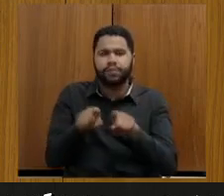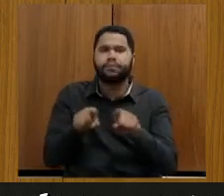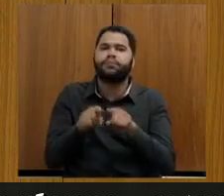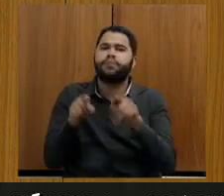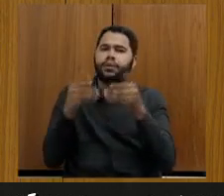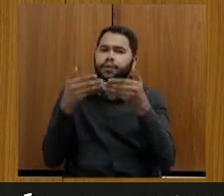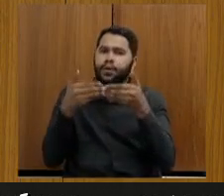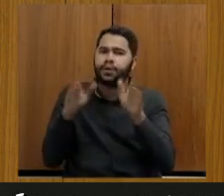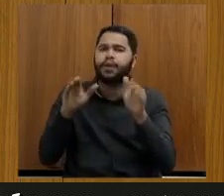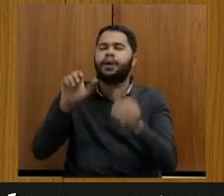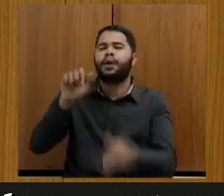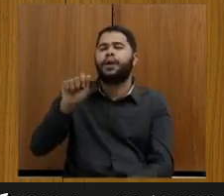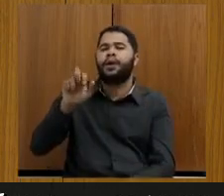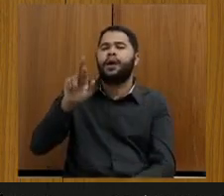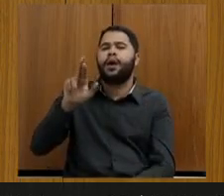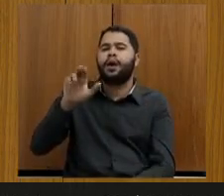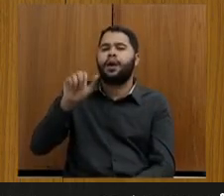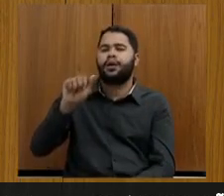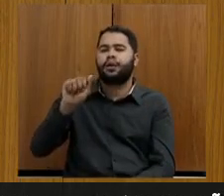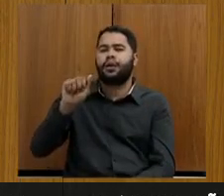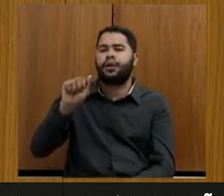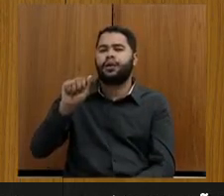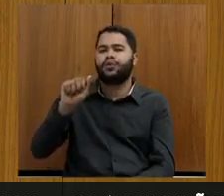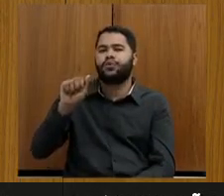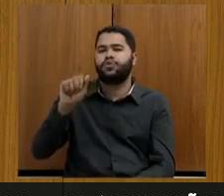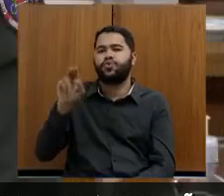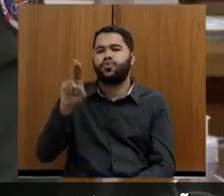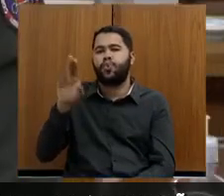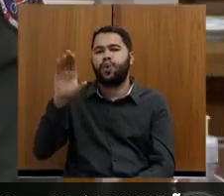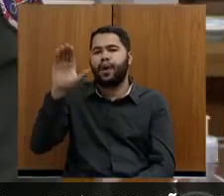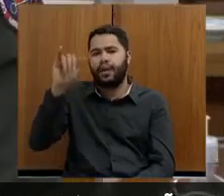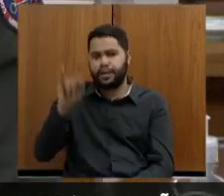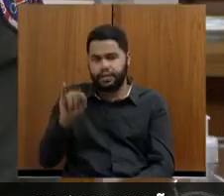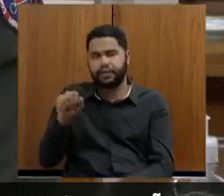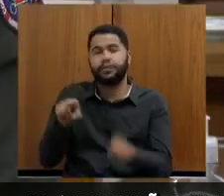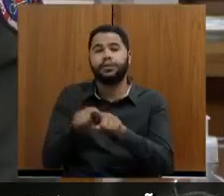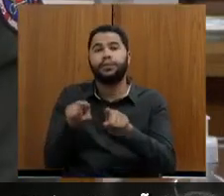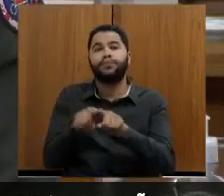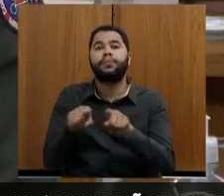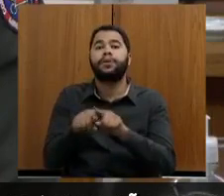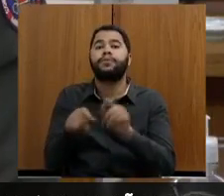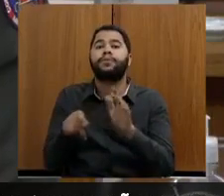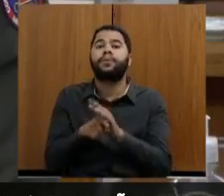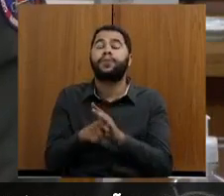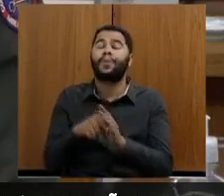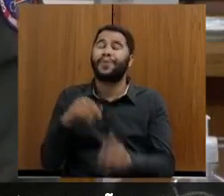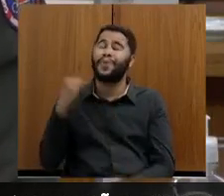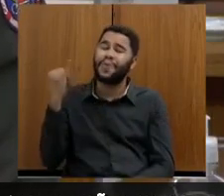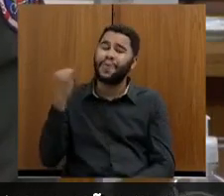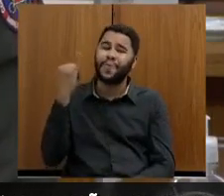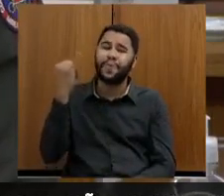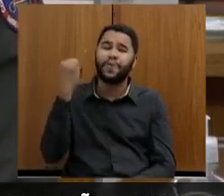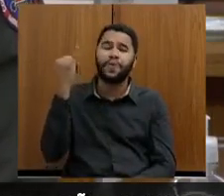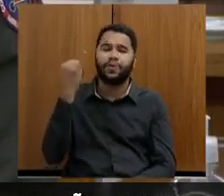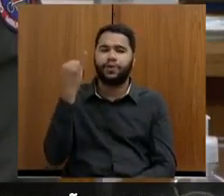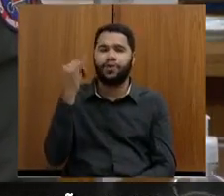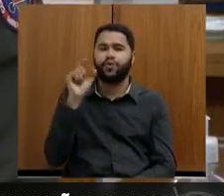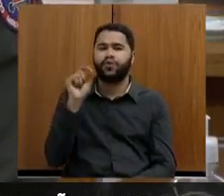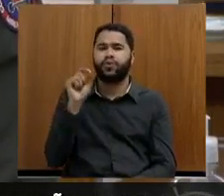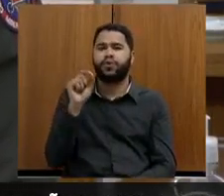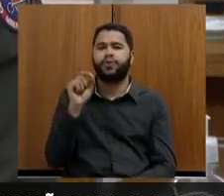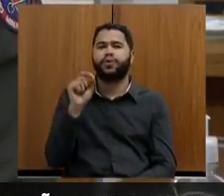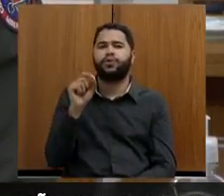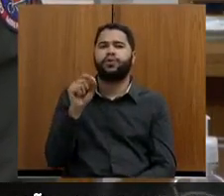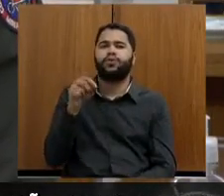inaugurar em breve Araçuaí o e temos um planejamento também para o Entroncamento importante lá no nosso